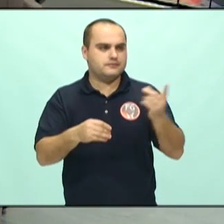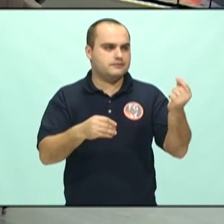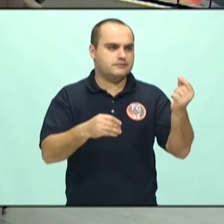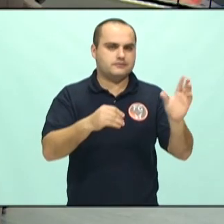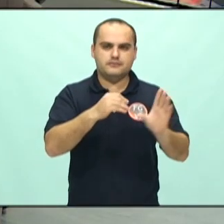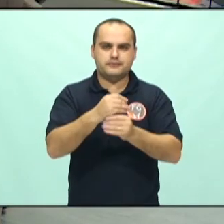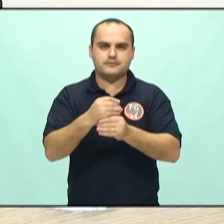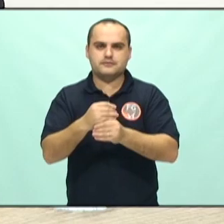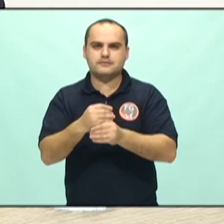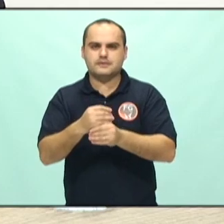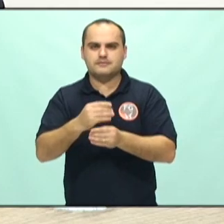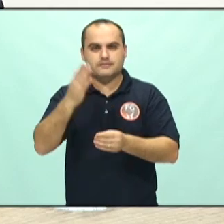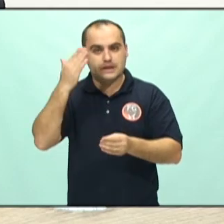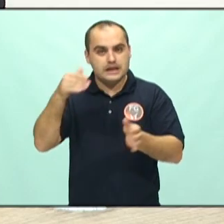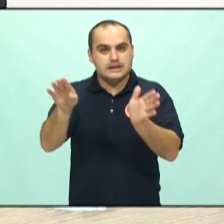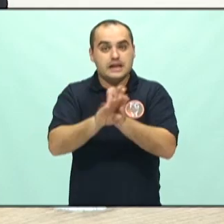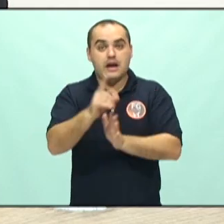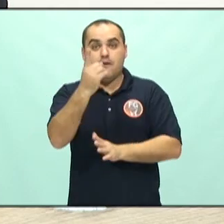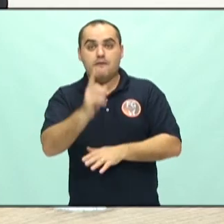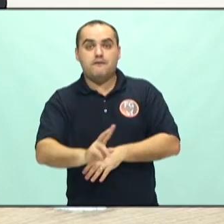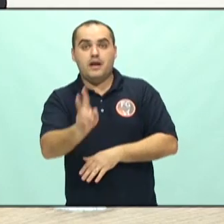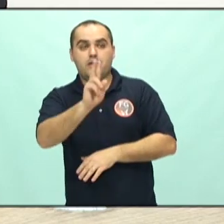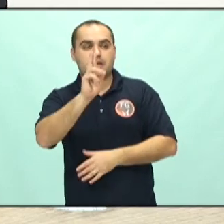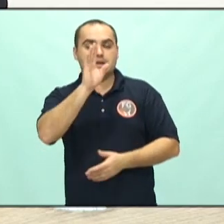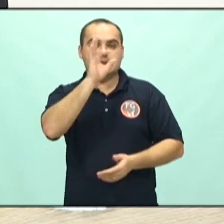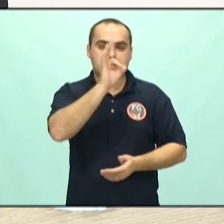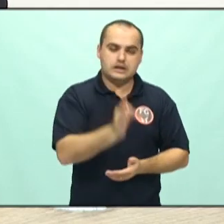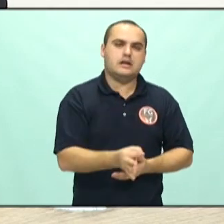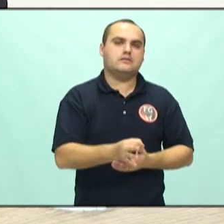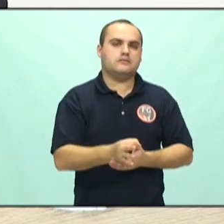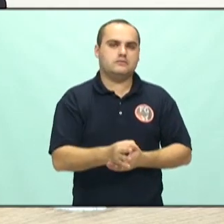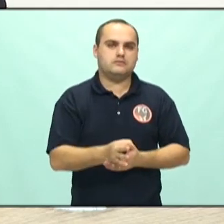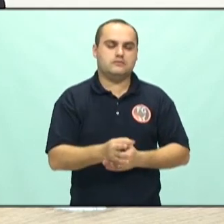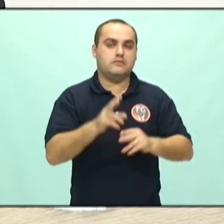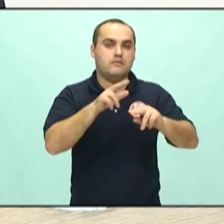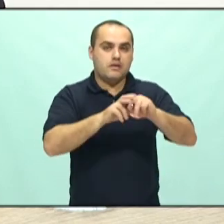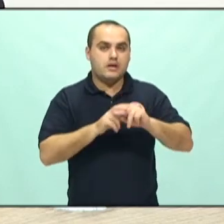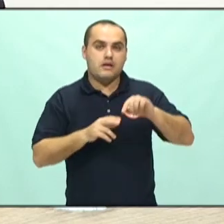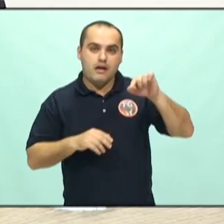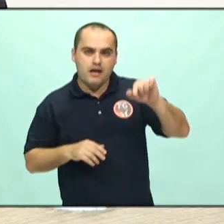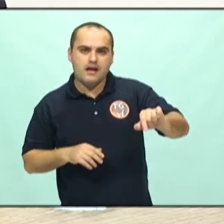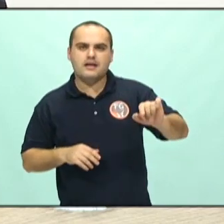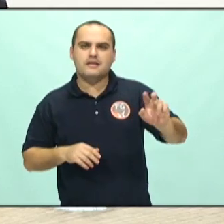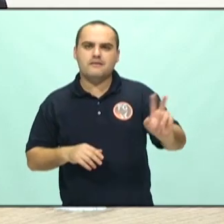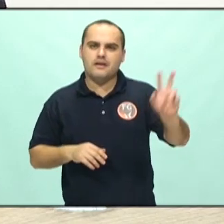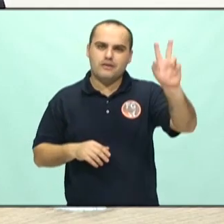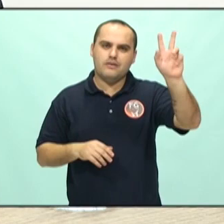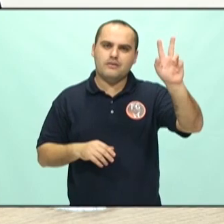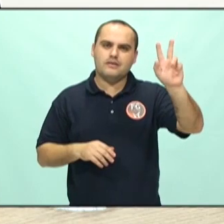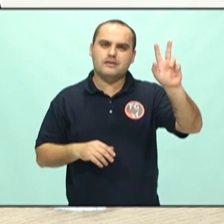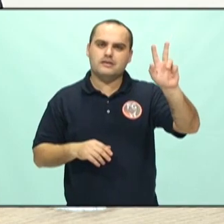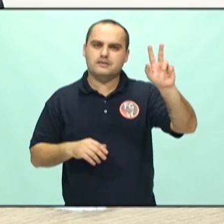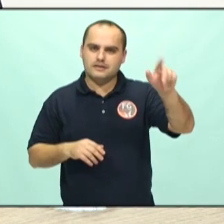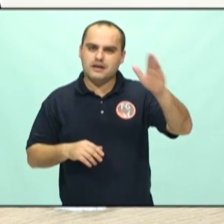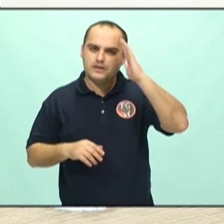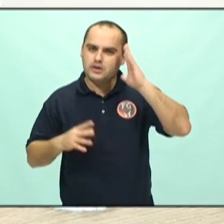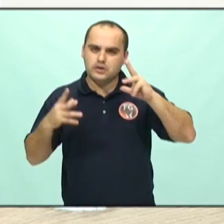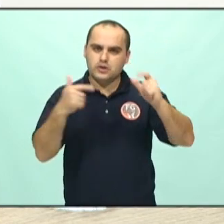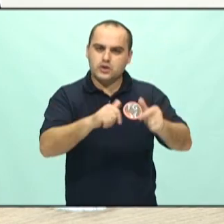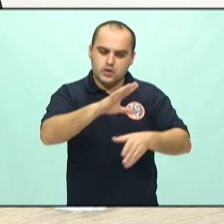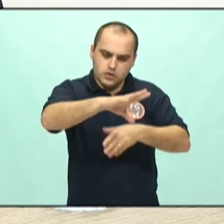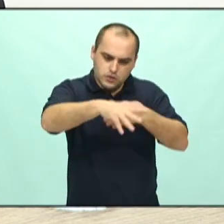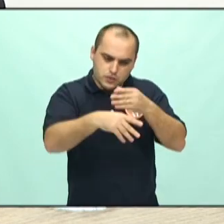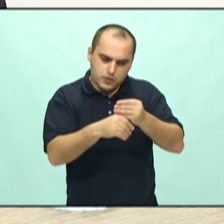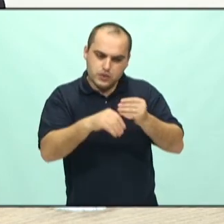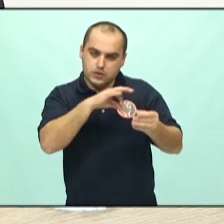salarial decente. Então a ideia é que esses penduricalhos que a gente chama, eles pudessem ser incorporados a um salário